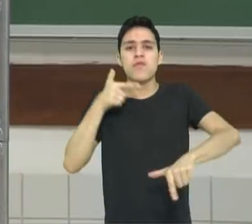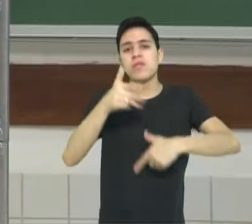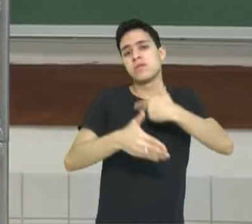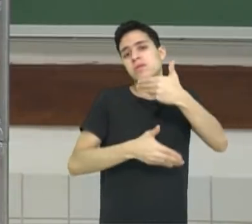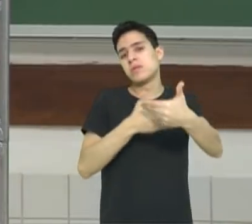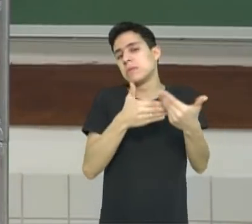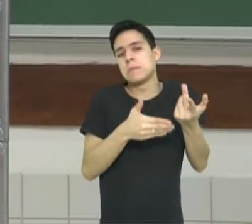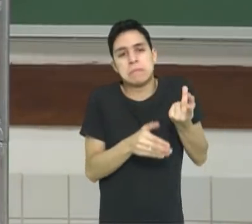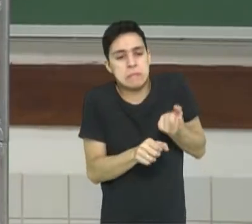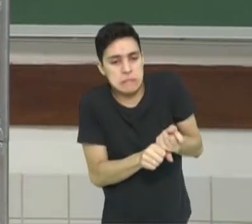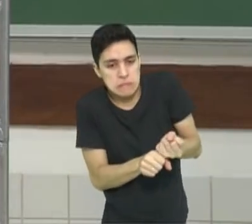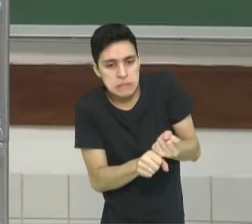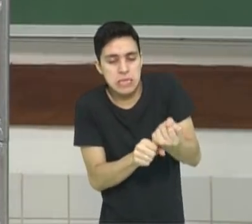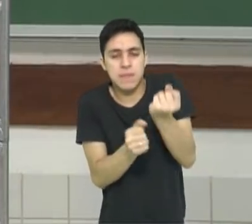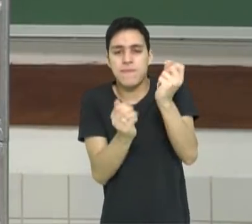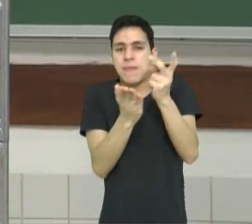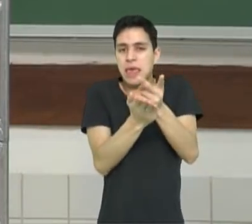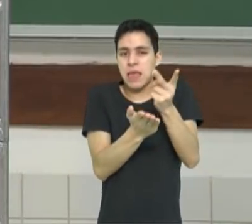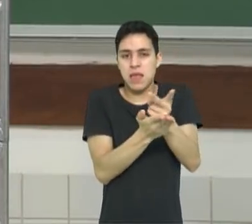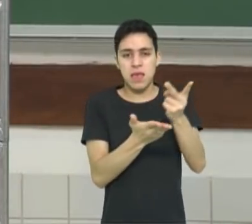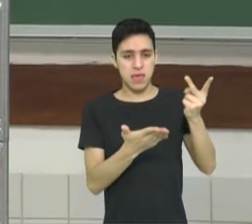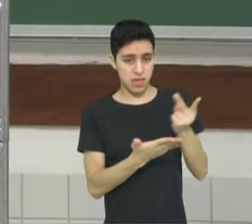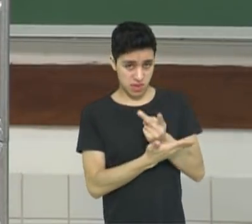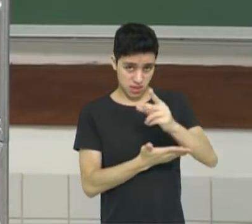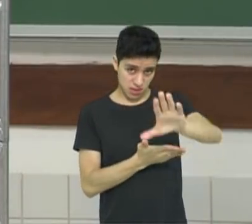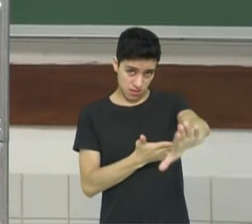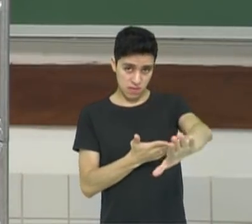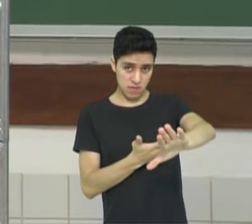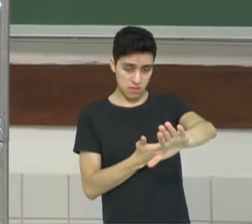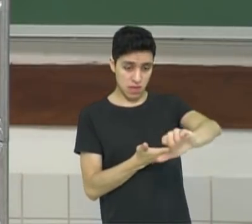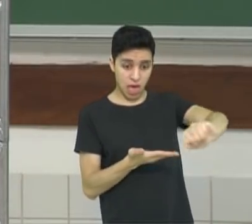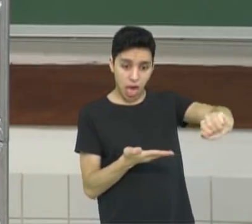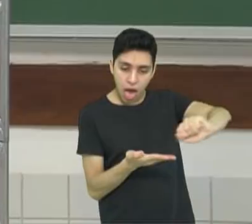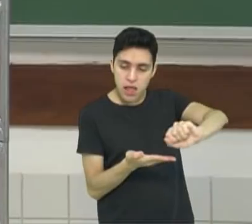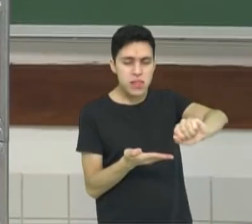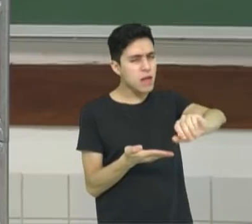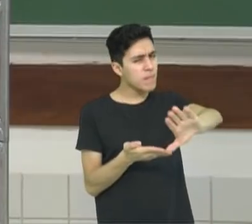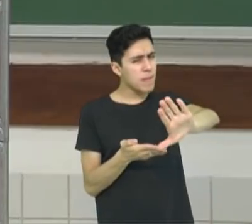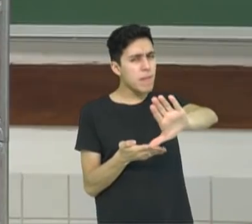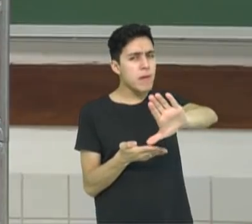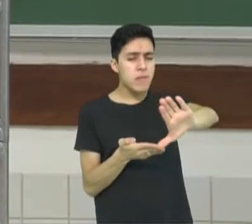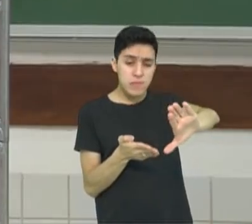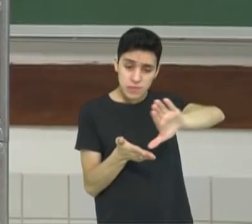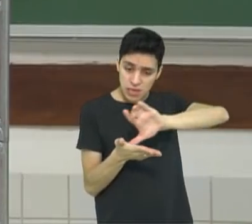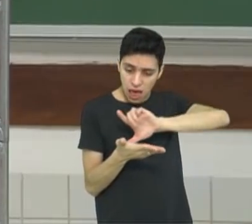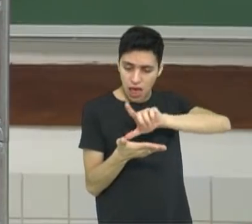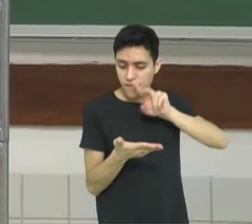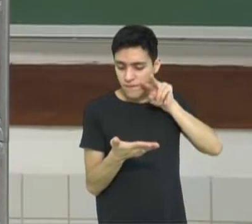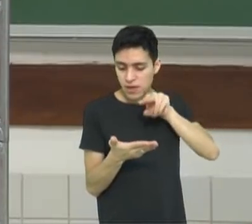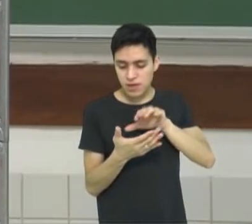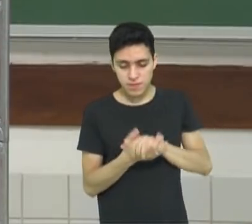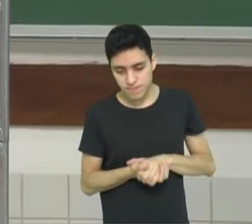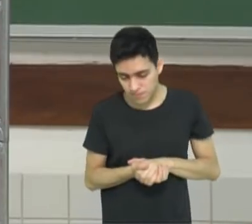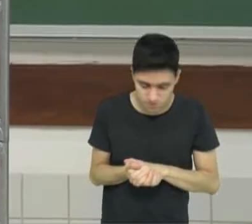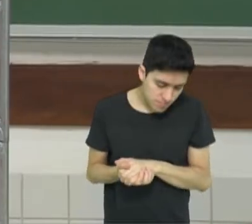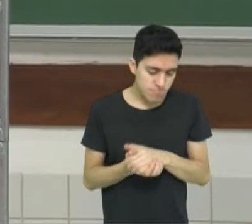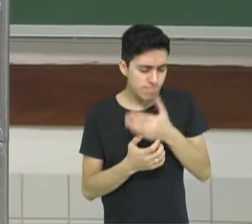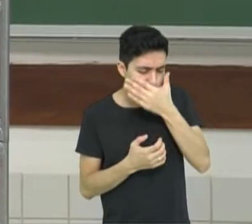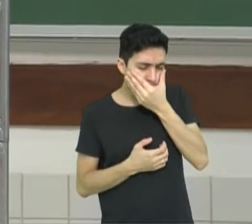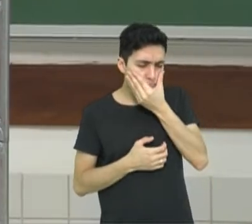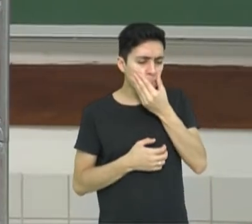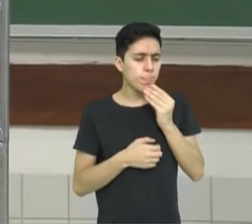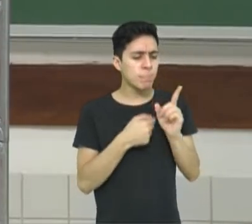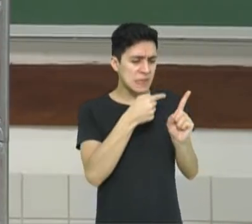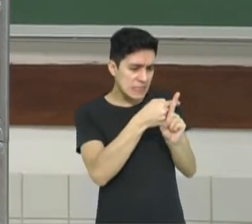e depois de novo. Então, antes de pegar uma borracha, veja onde você errou. Você errou um sinal? Você errou